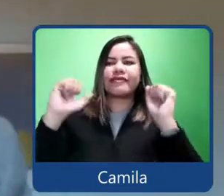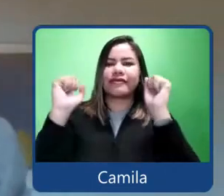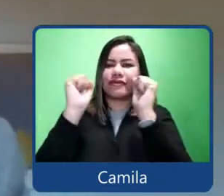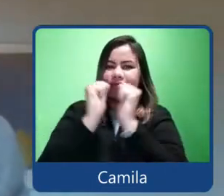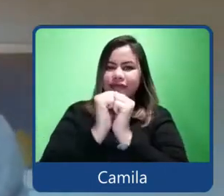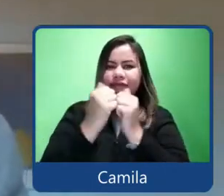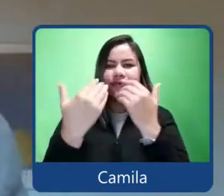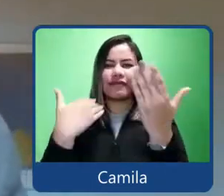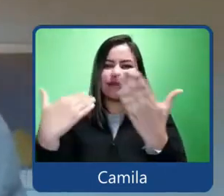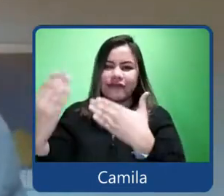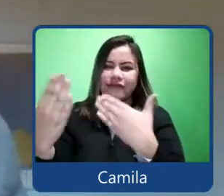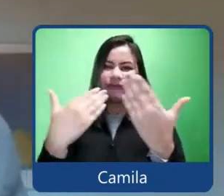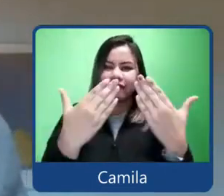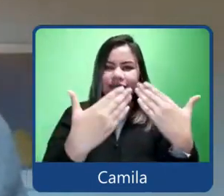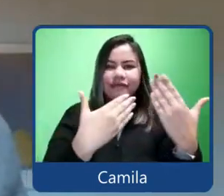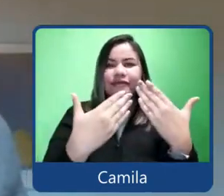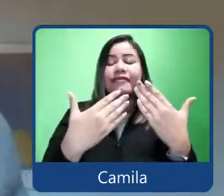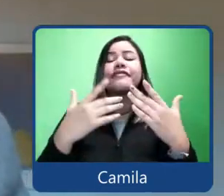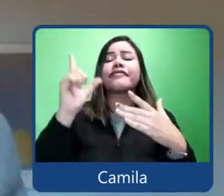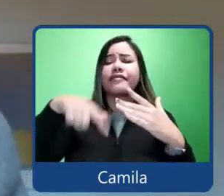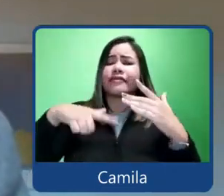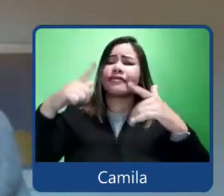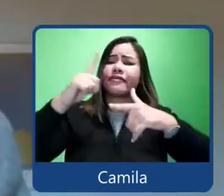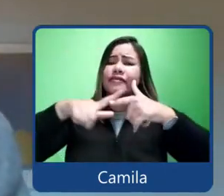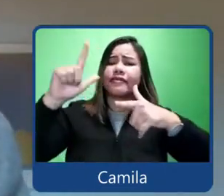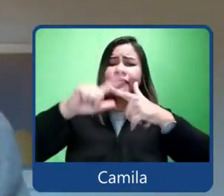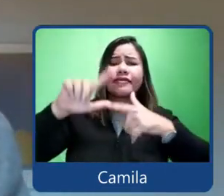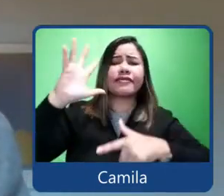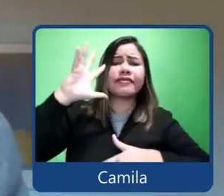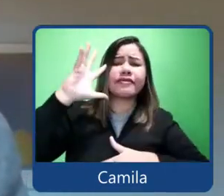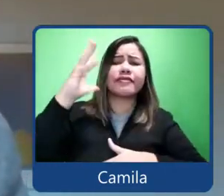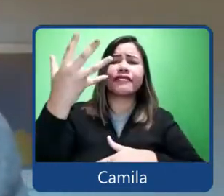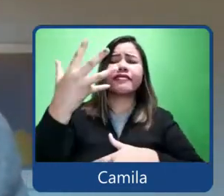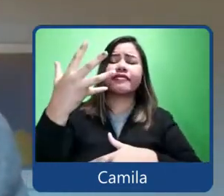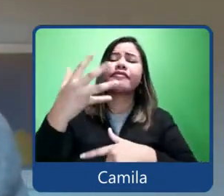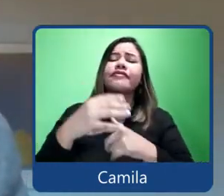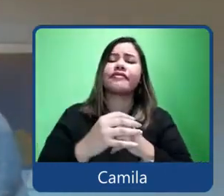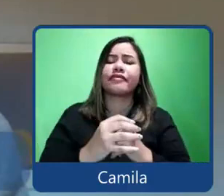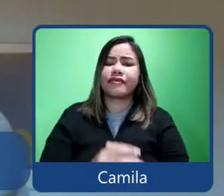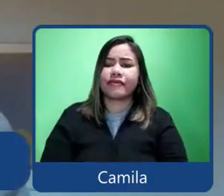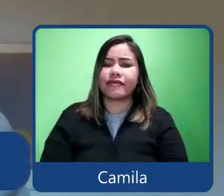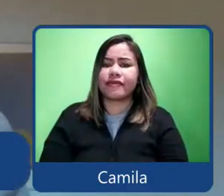a crise climática em perspectiva, e eu